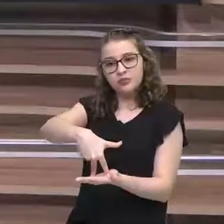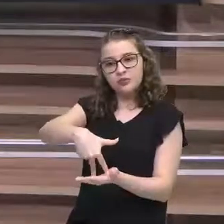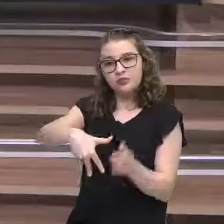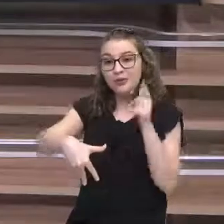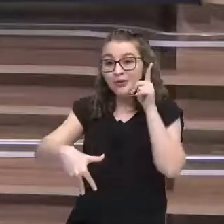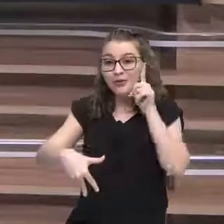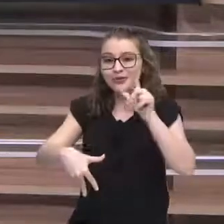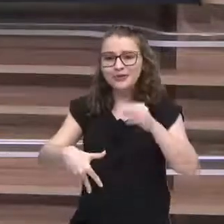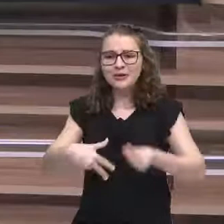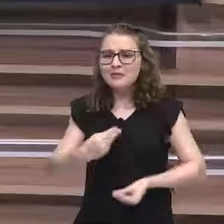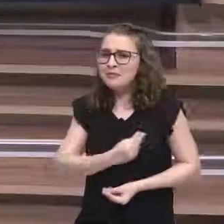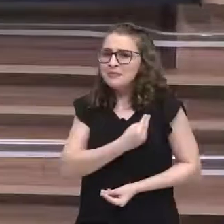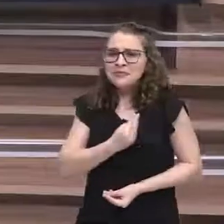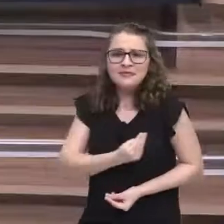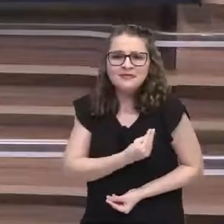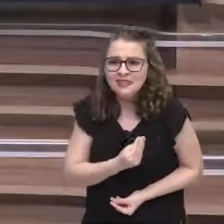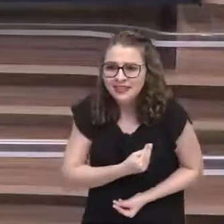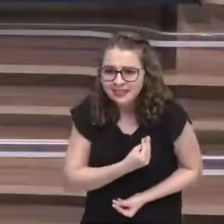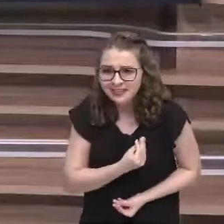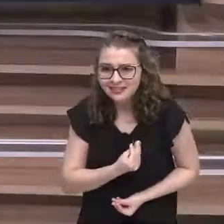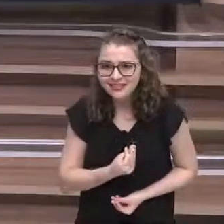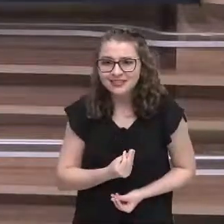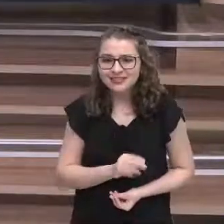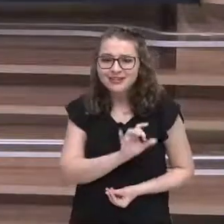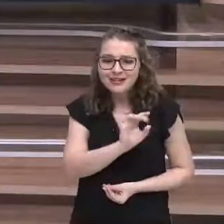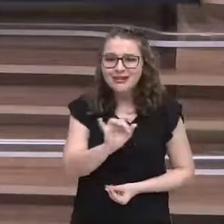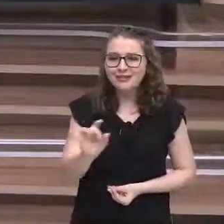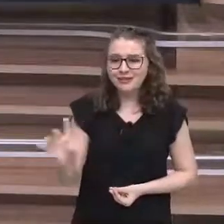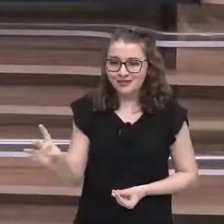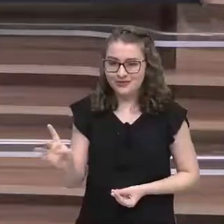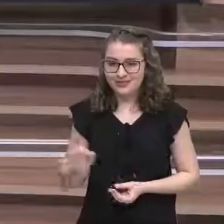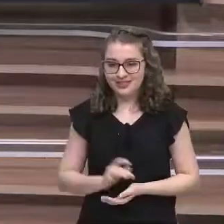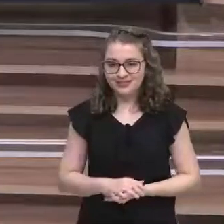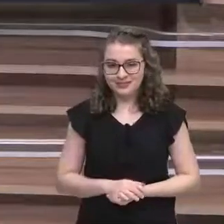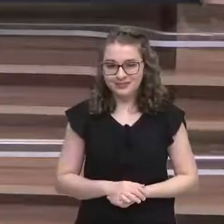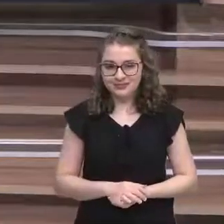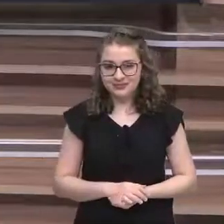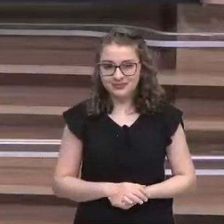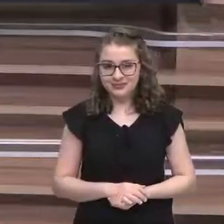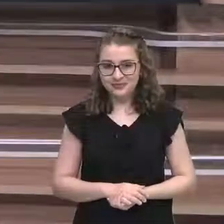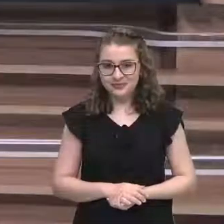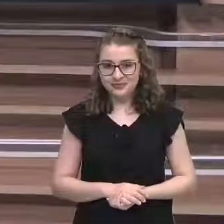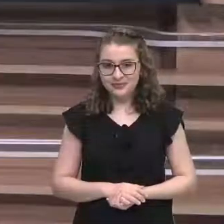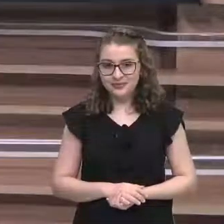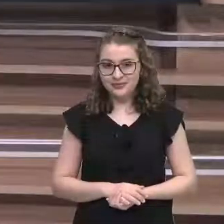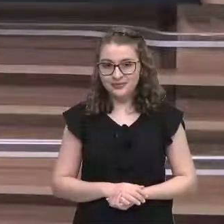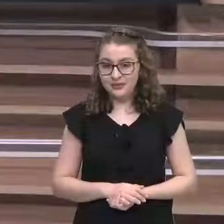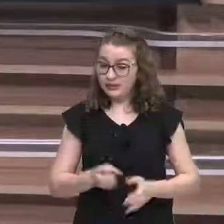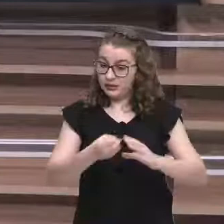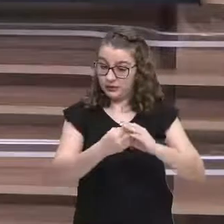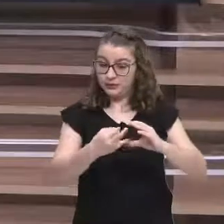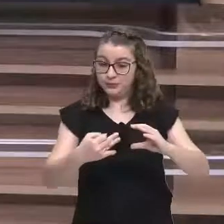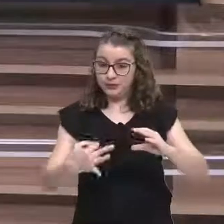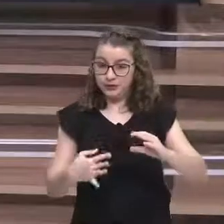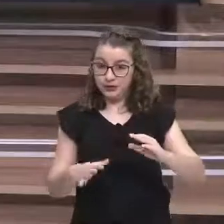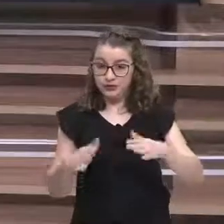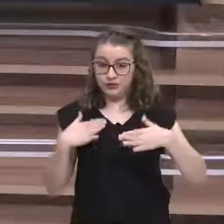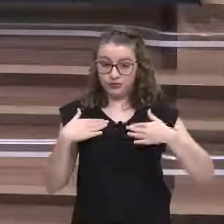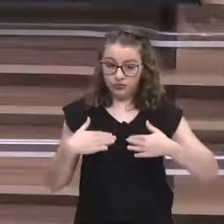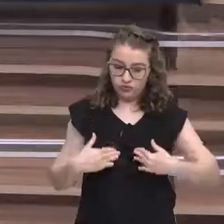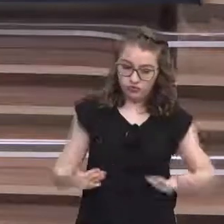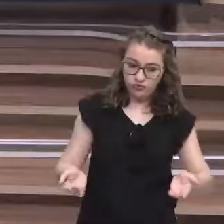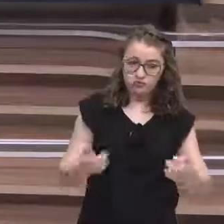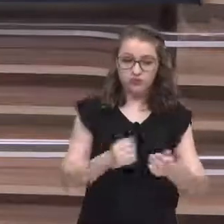para viver a sua vida nesse mundo, né? Então, tem os aspectos físicos,